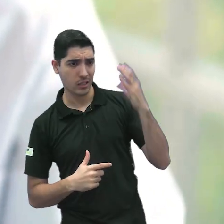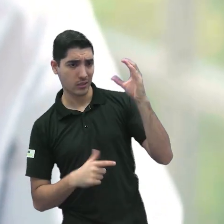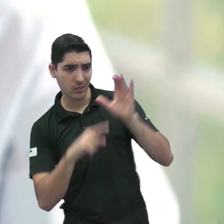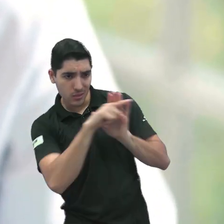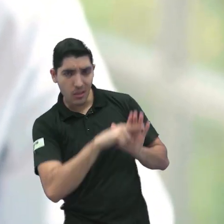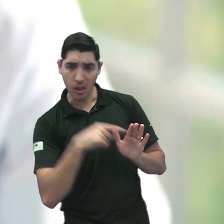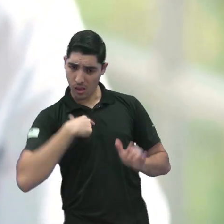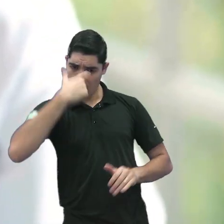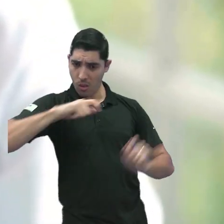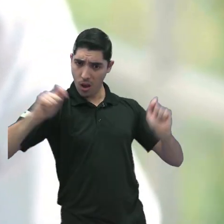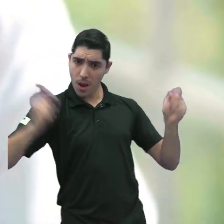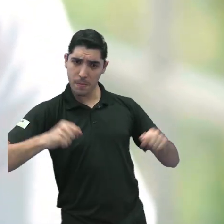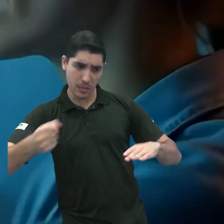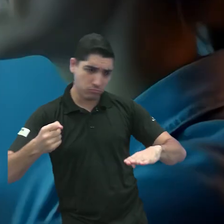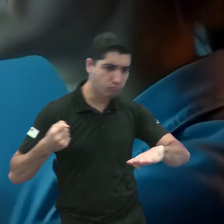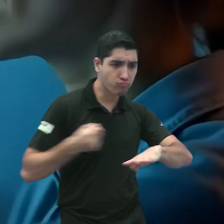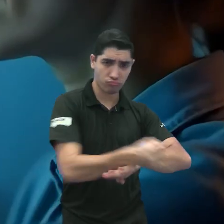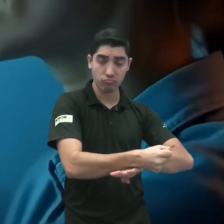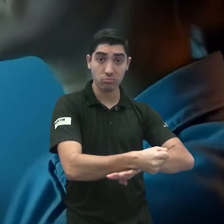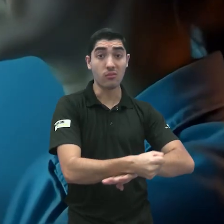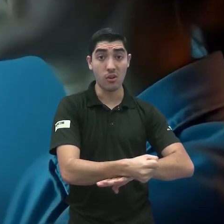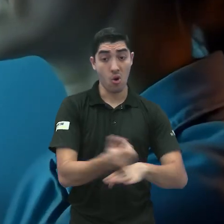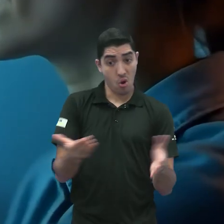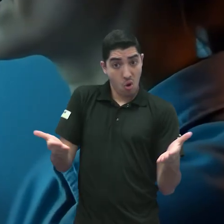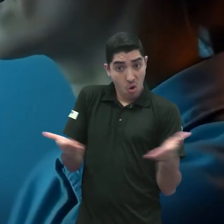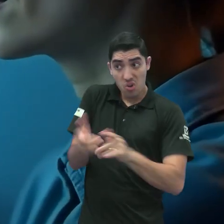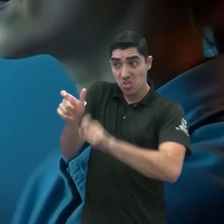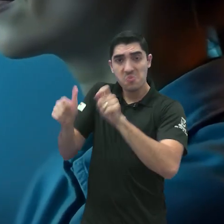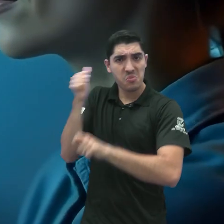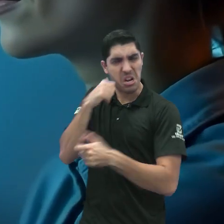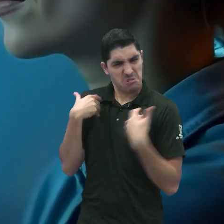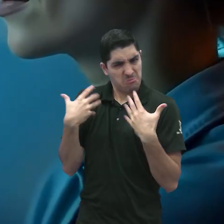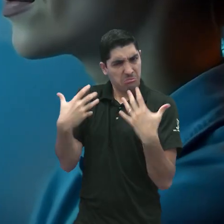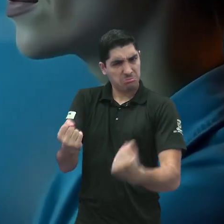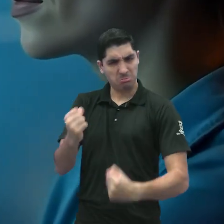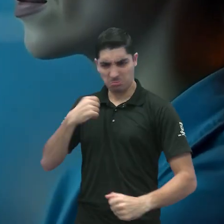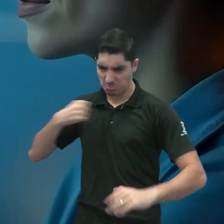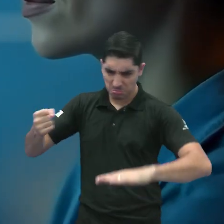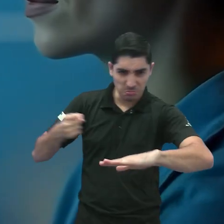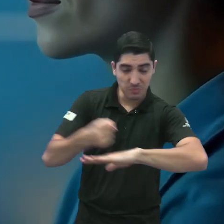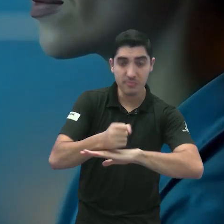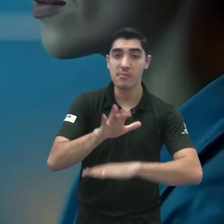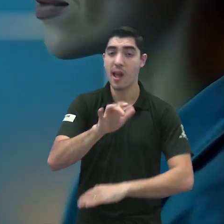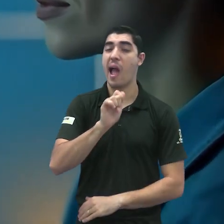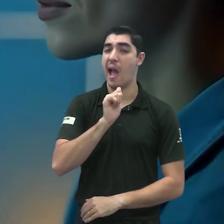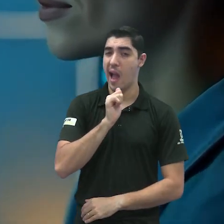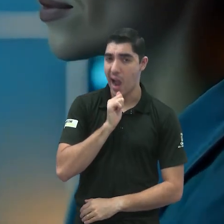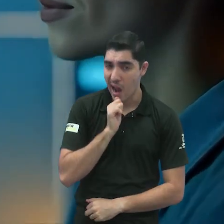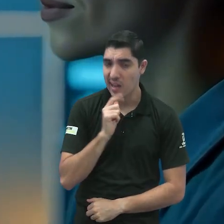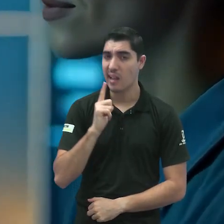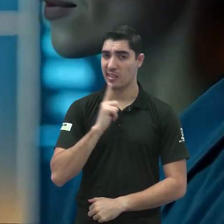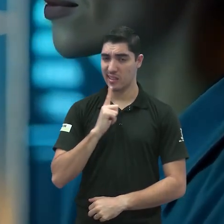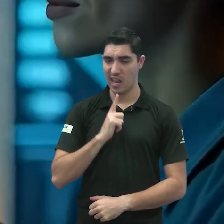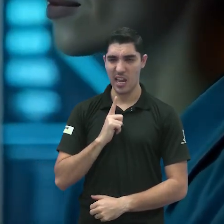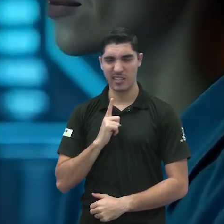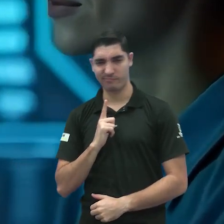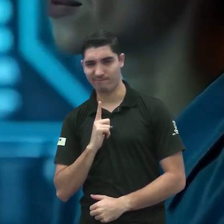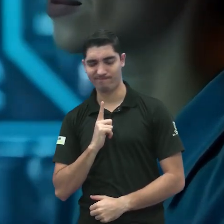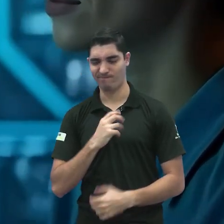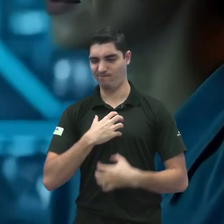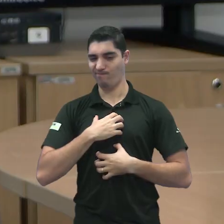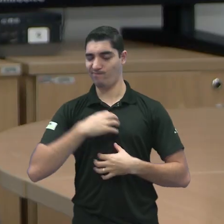de hoje, as mulheres que escolhem seguir carreira na ciência ainda enfrentam olhares desconfiados e